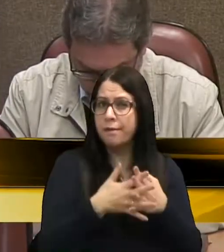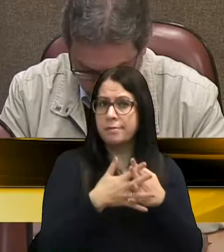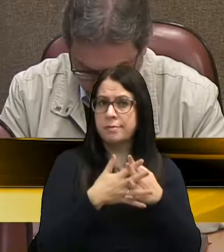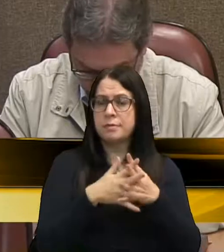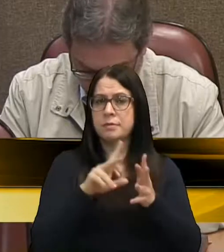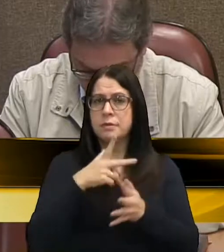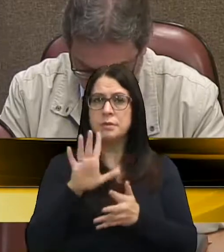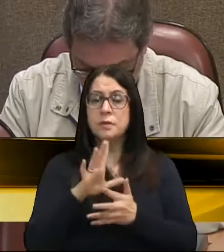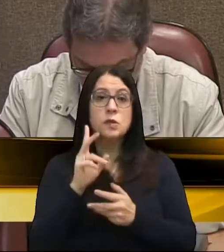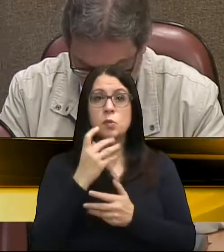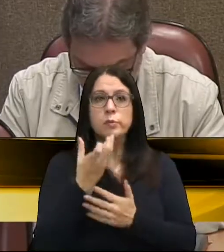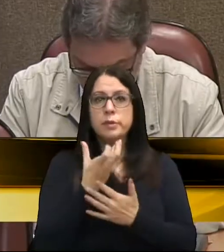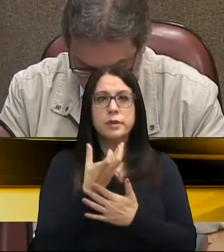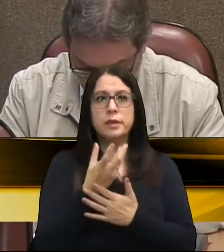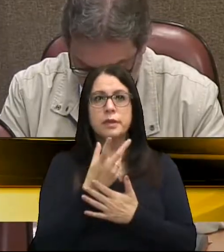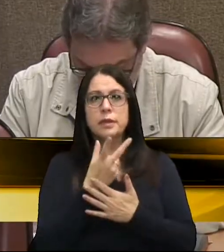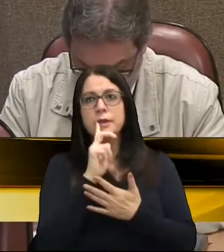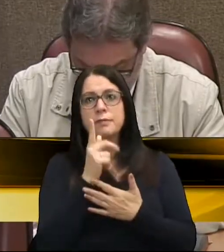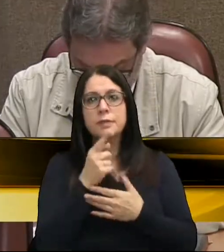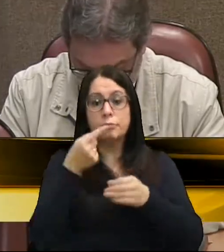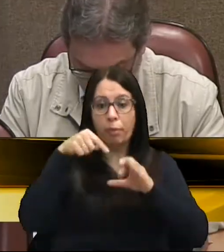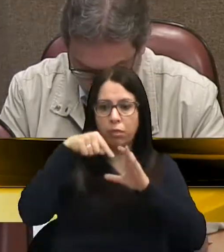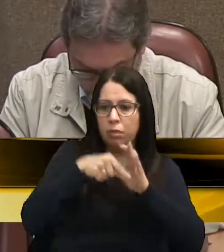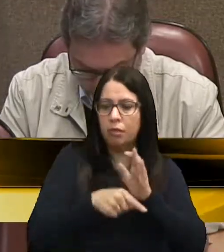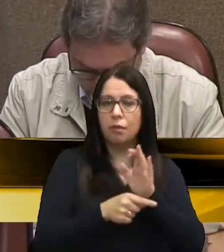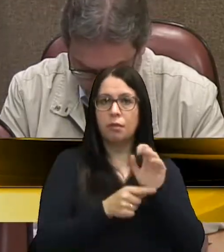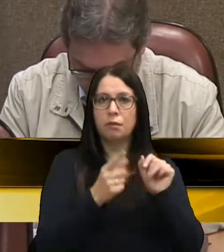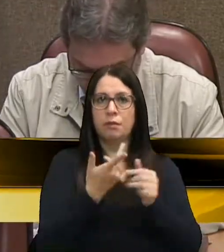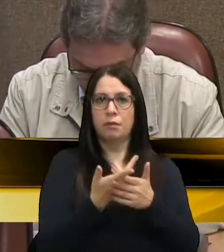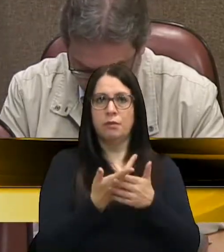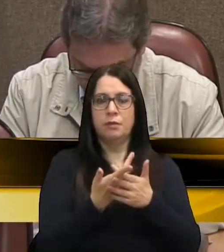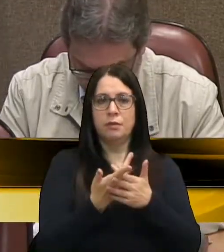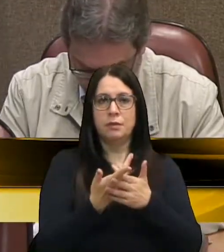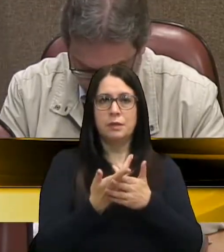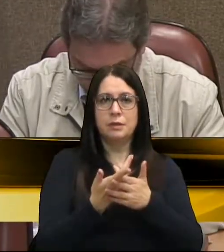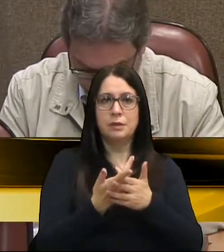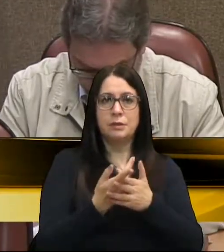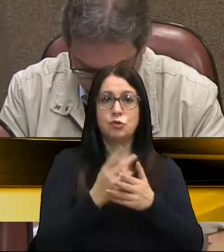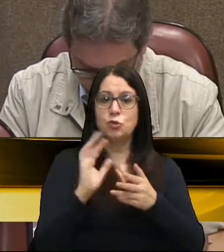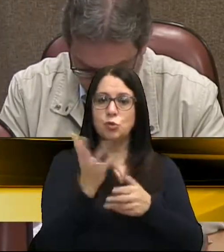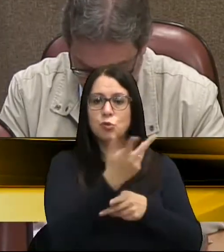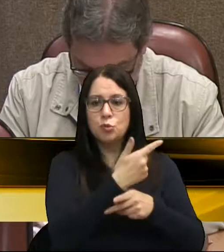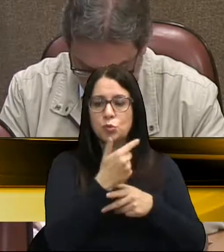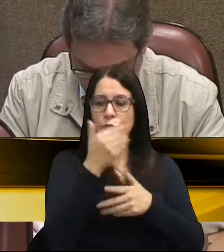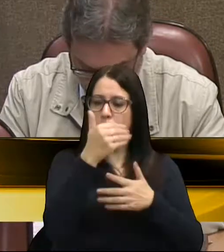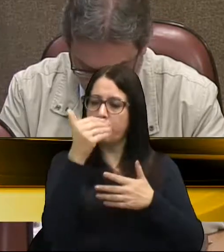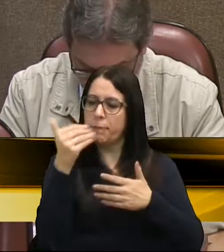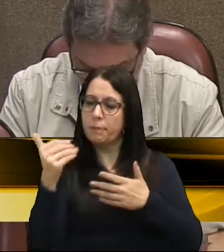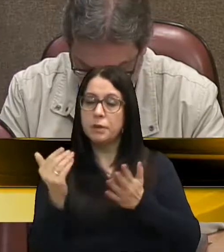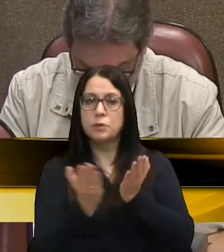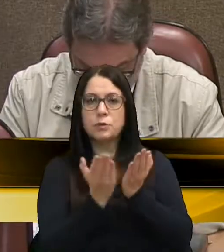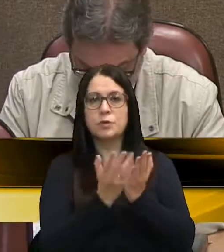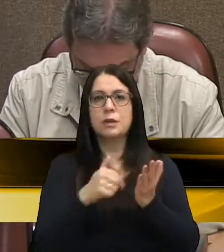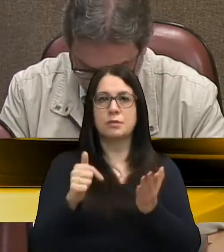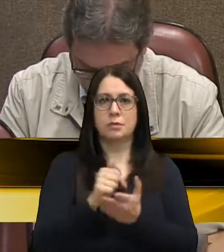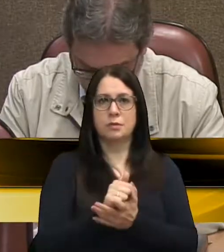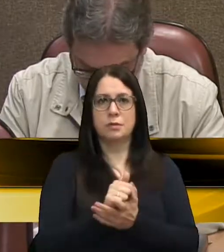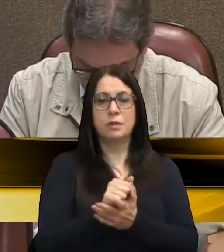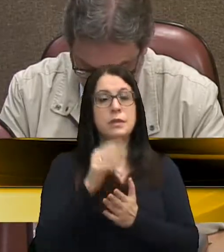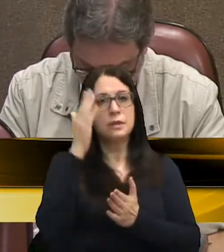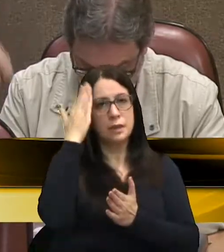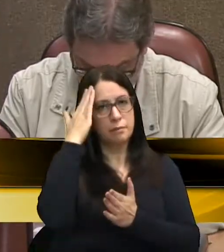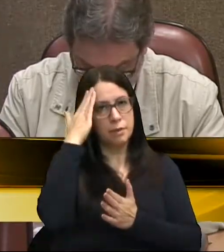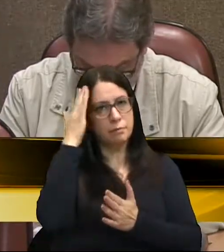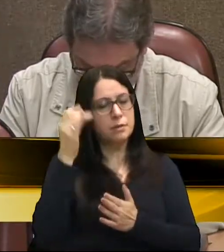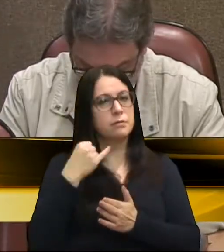muitas vezes não se quer mergulhar o suficiente, né, nas entranhas desta peça. Mas sabemos que é